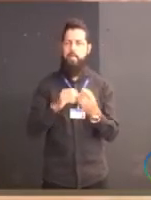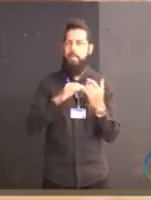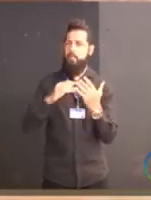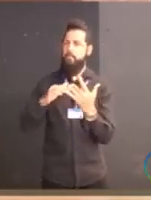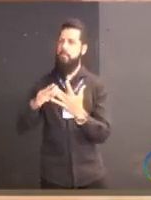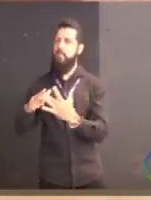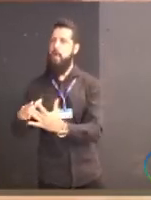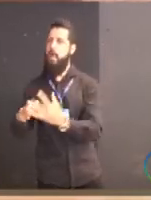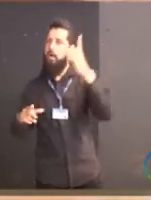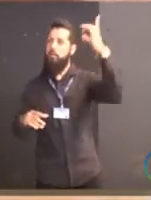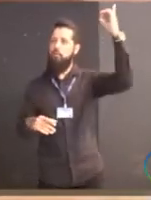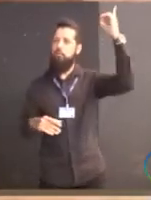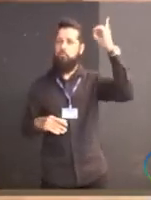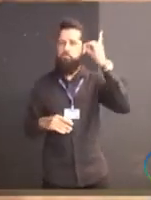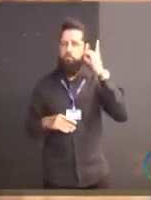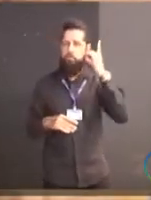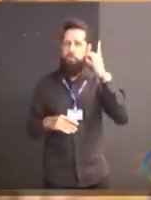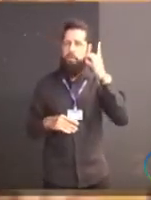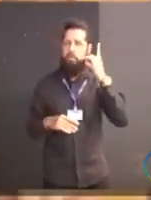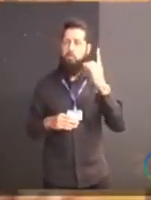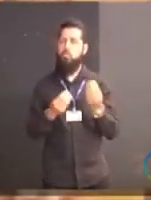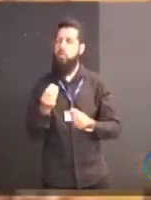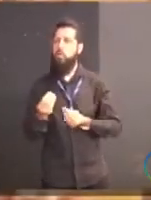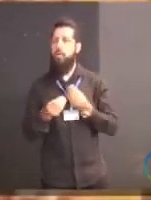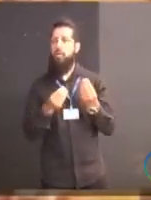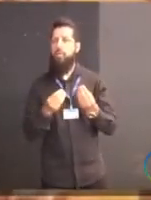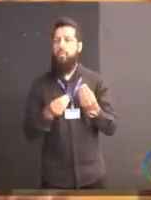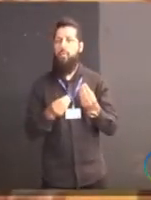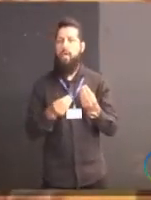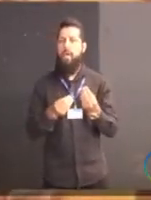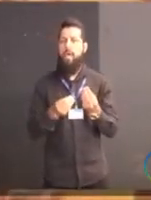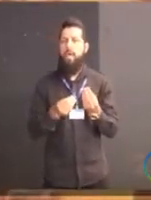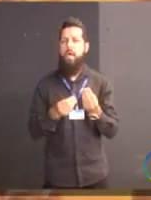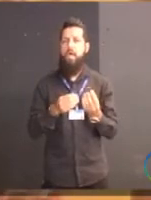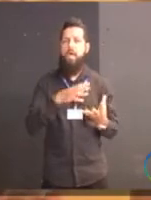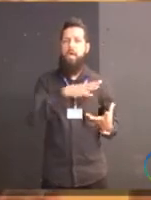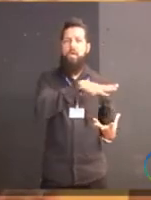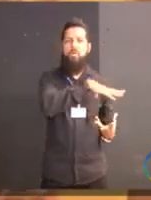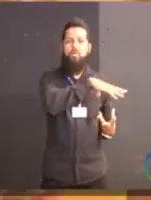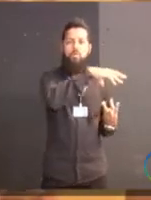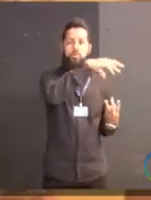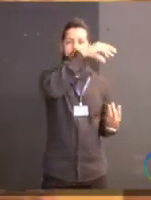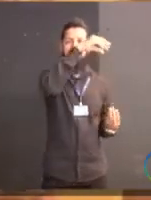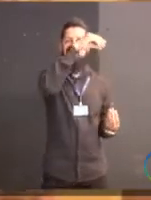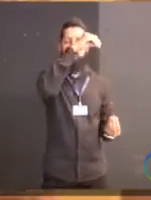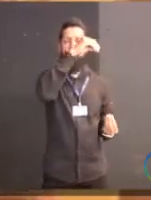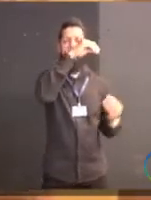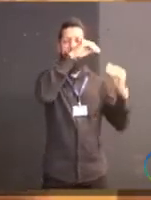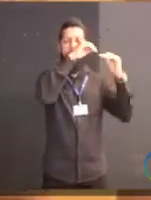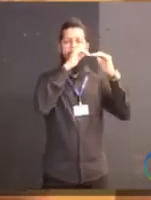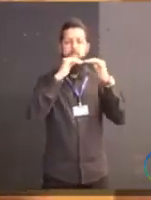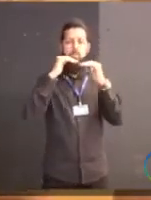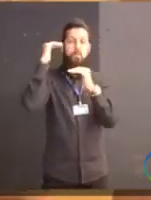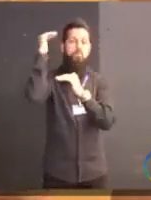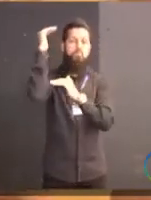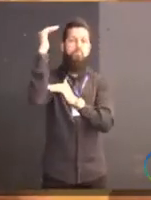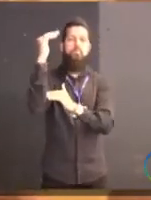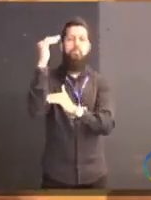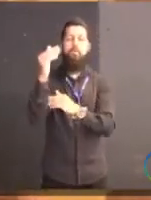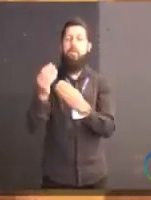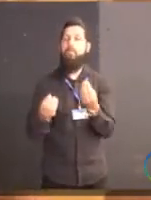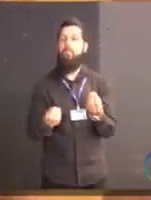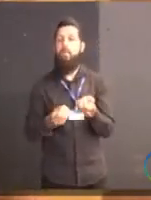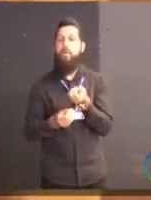humana? É o Espírito Supremo que rege a Terra em nome de Deus ou que rege os nossos